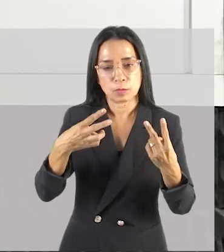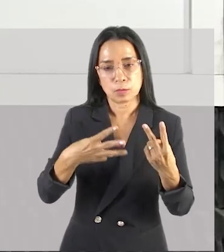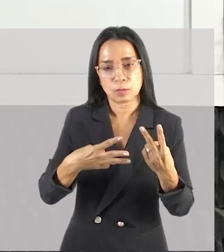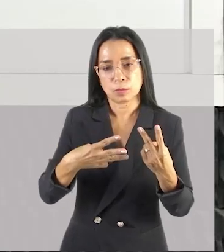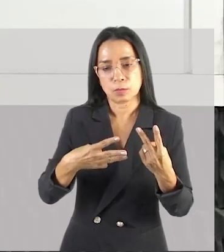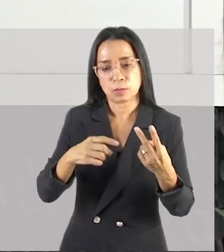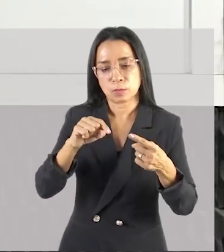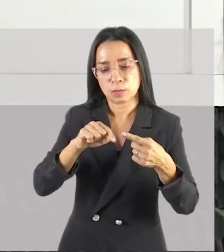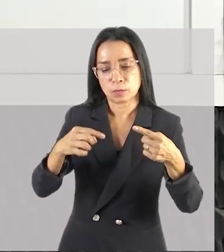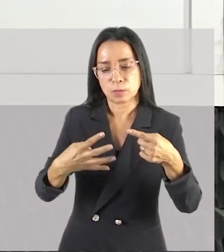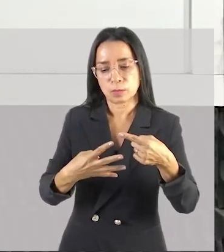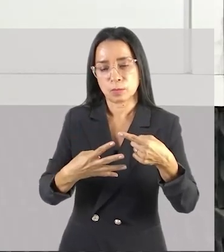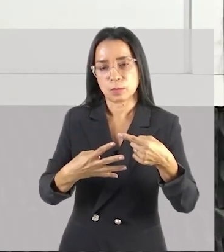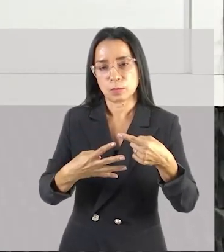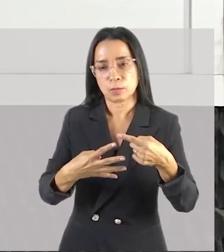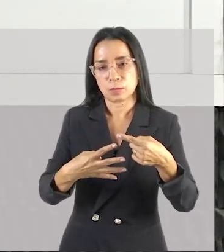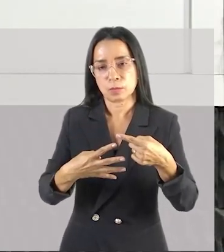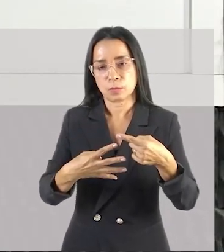4